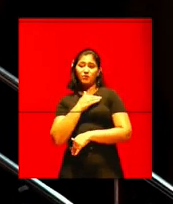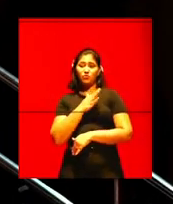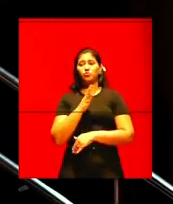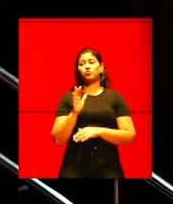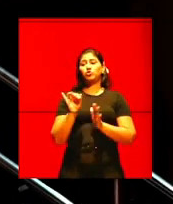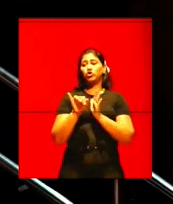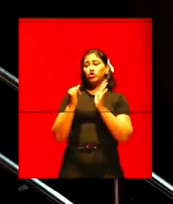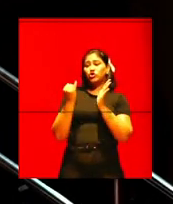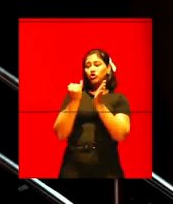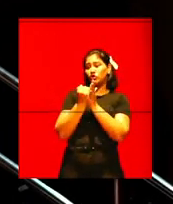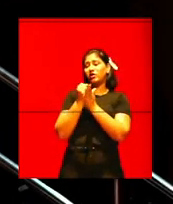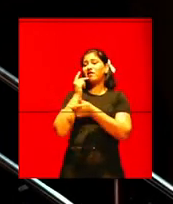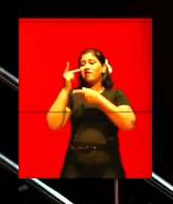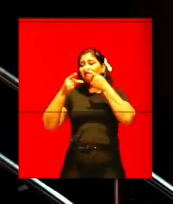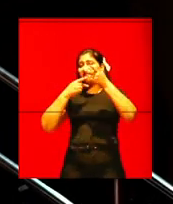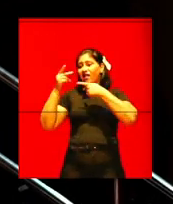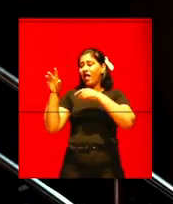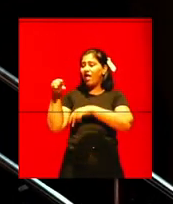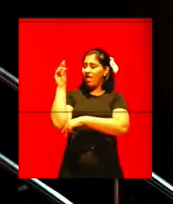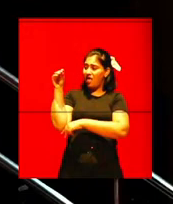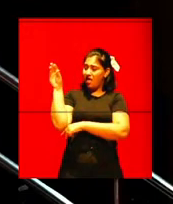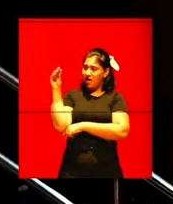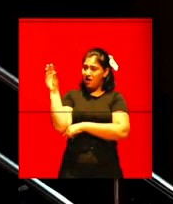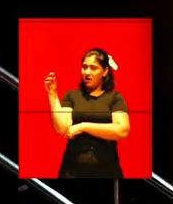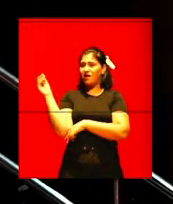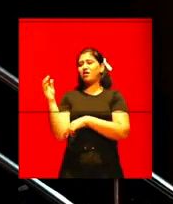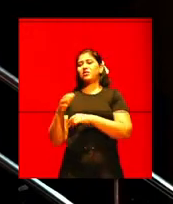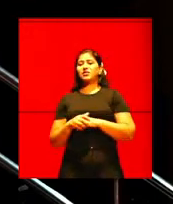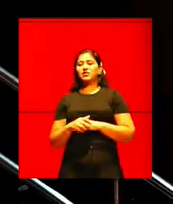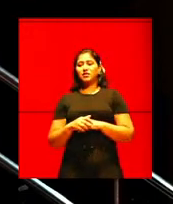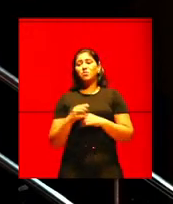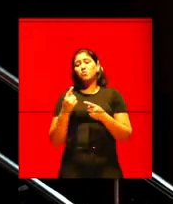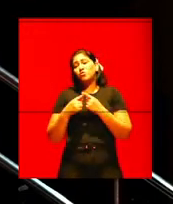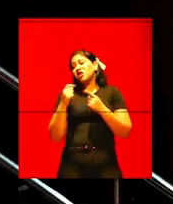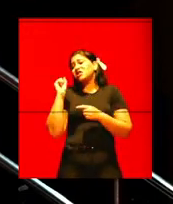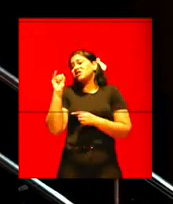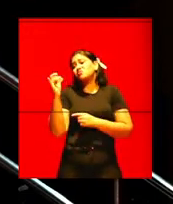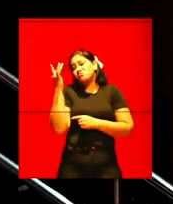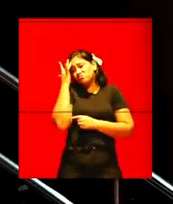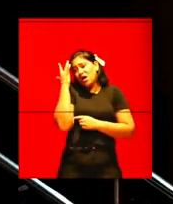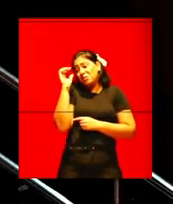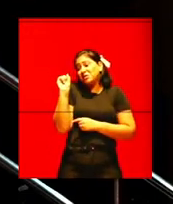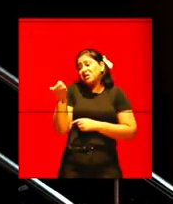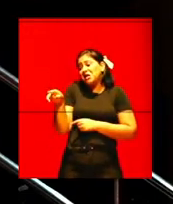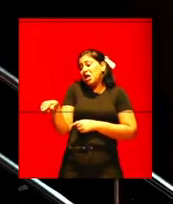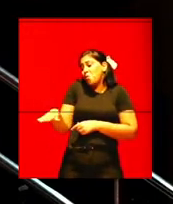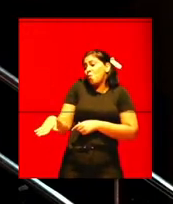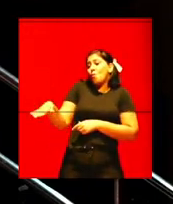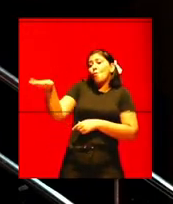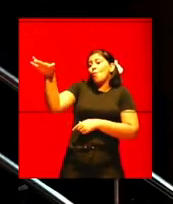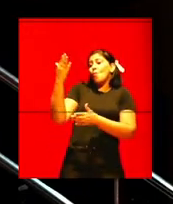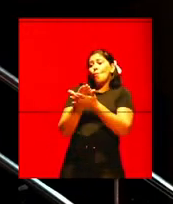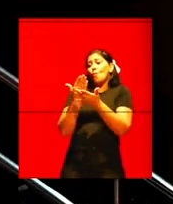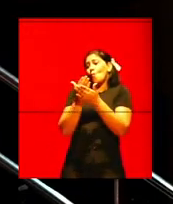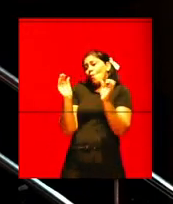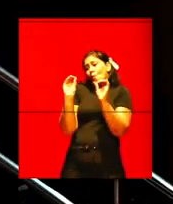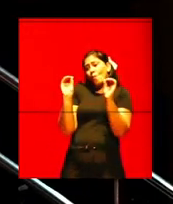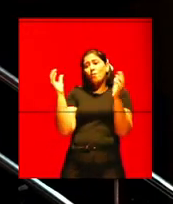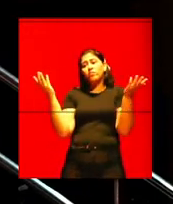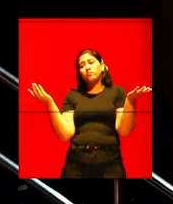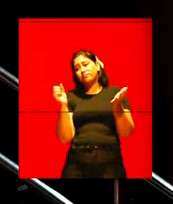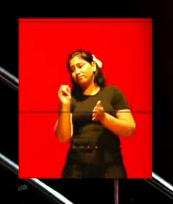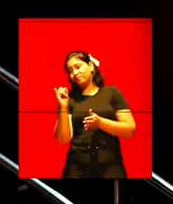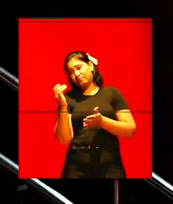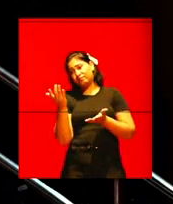muito cuidado com isso aí. Vai que essa pessoa não teve acesso à escolaridade, não foi alfabetizada, que nem vocês têm esse... eu